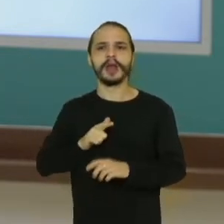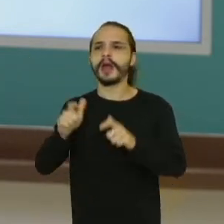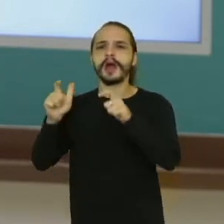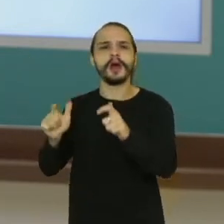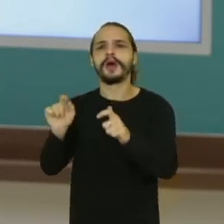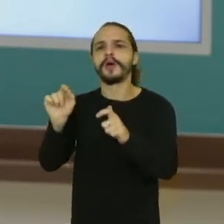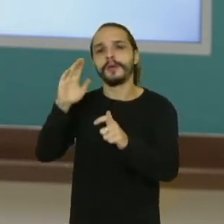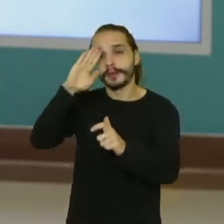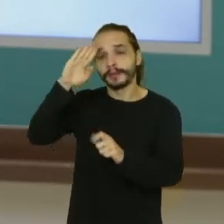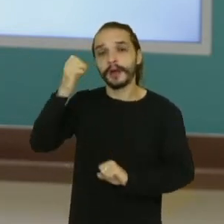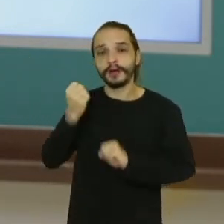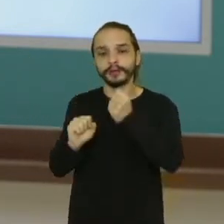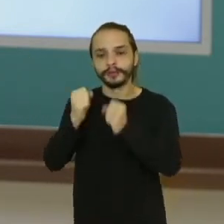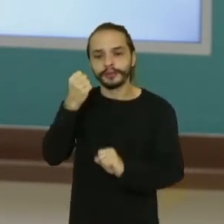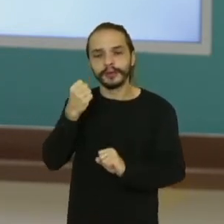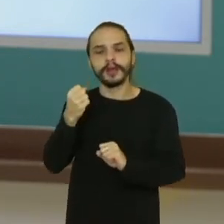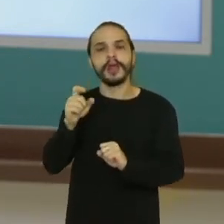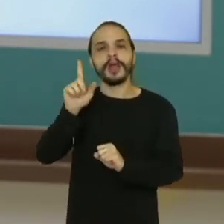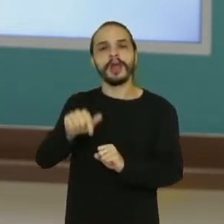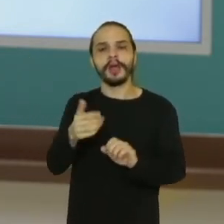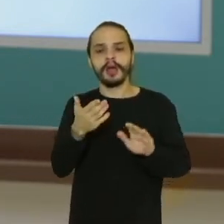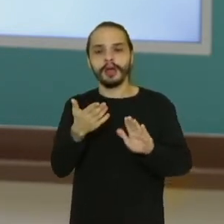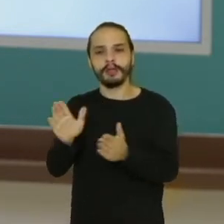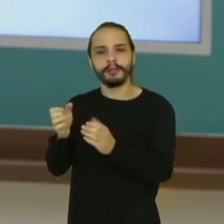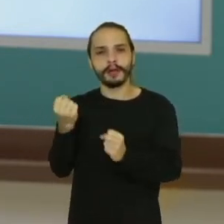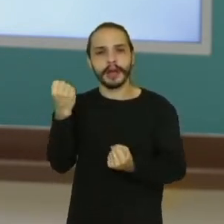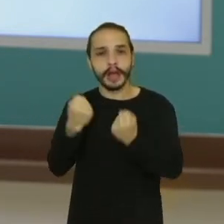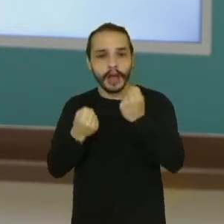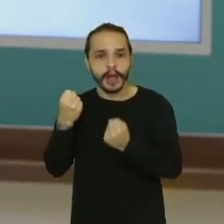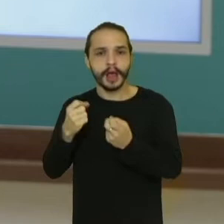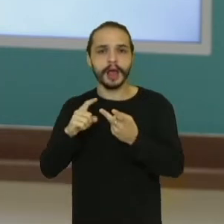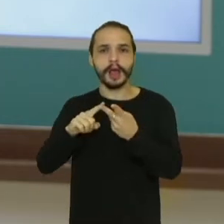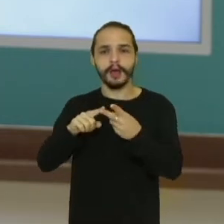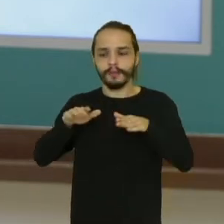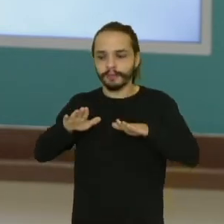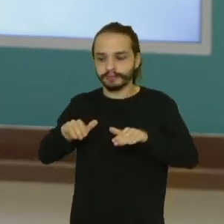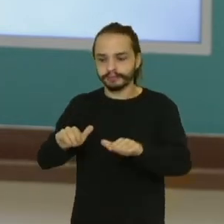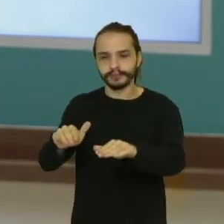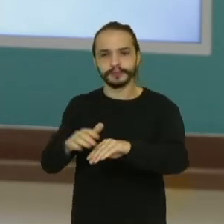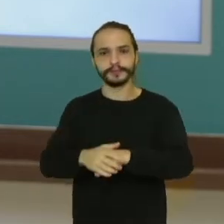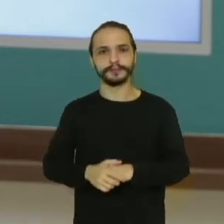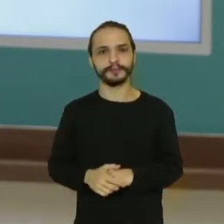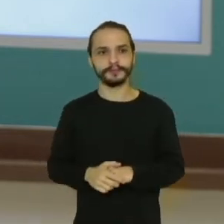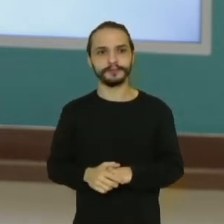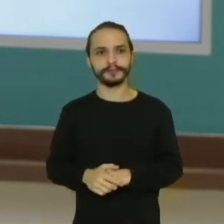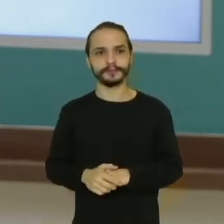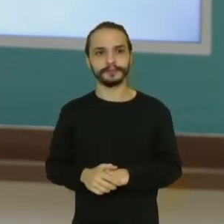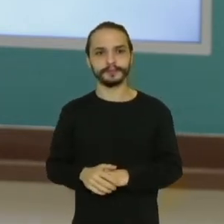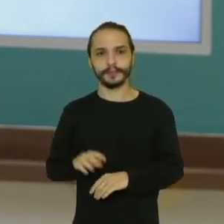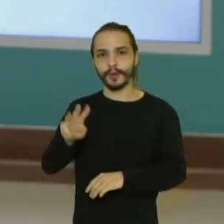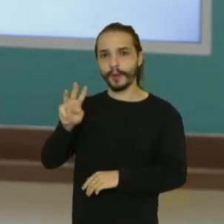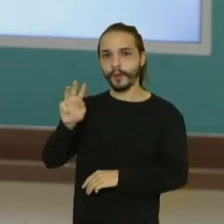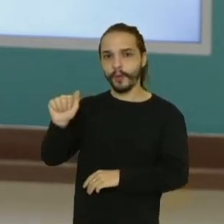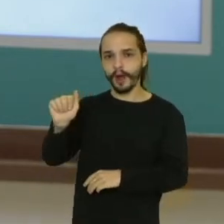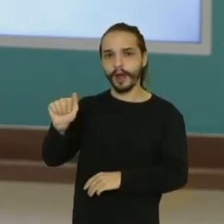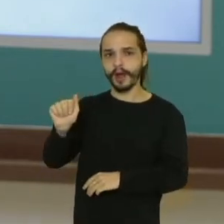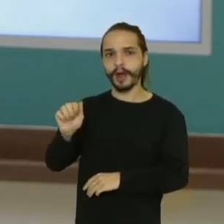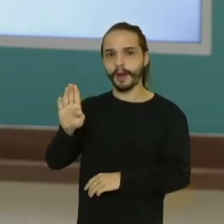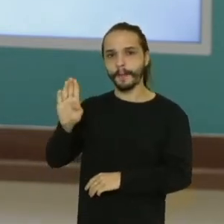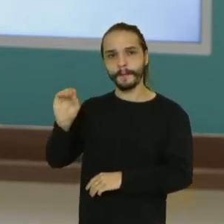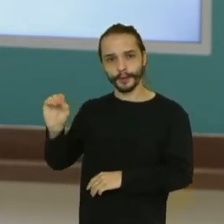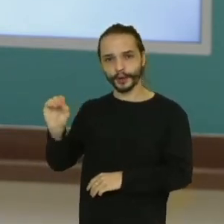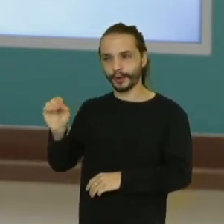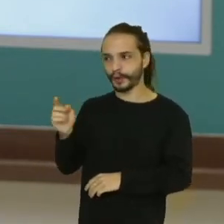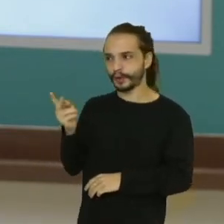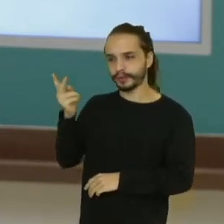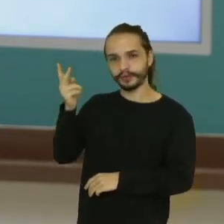automobilística, têxtil, nessa região. Também temos aqui entre Washington e até Boston, ok? Também tem